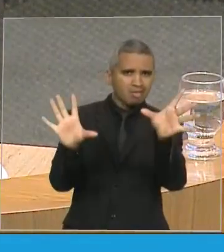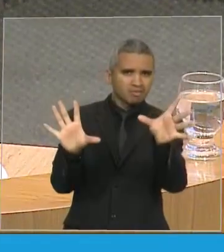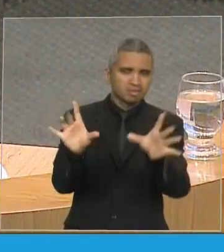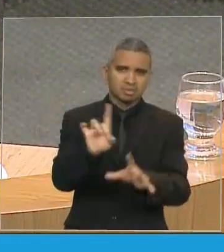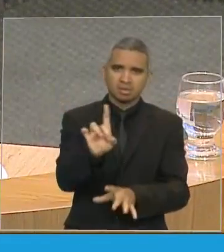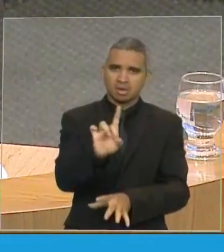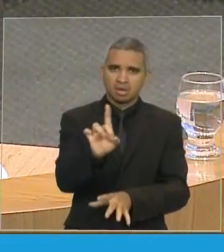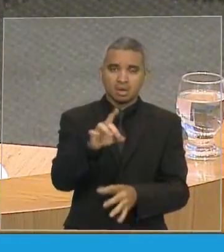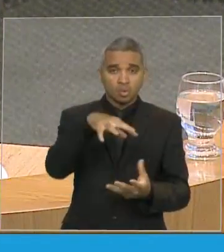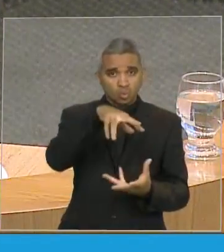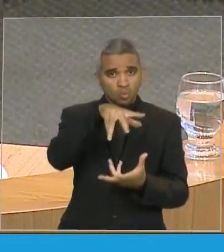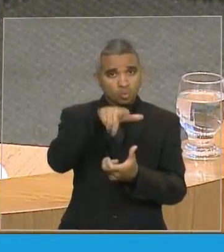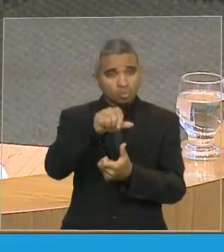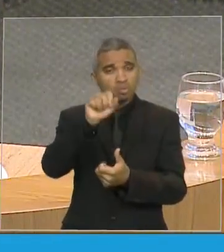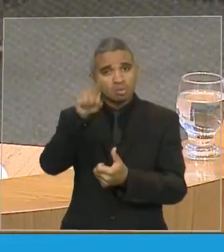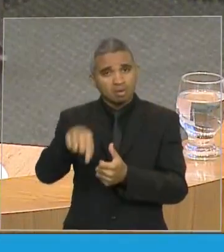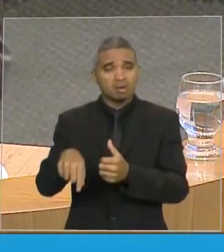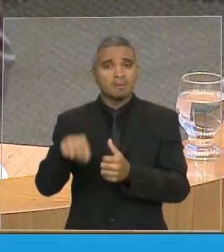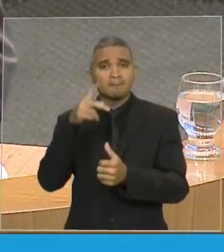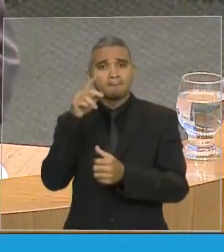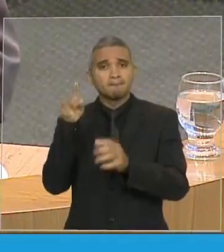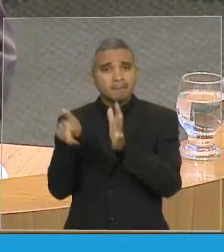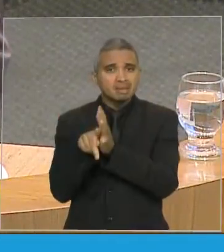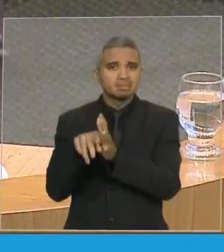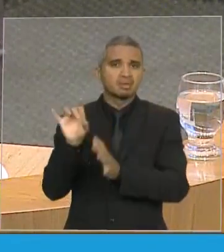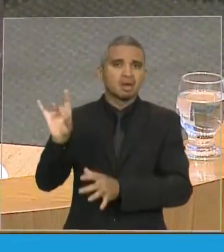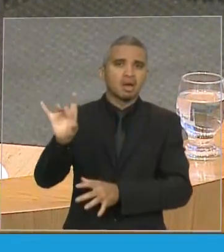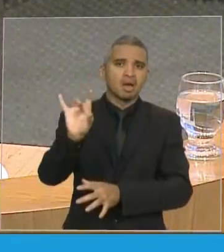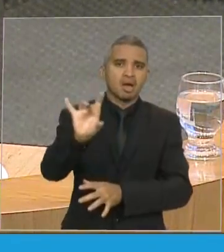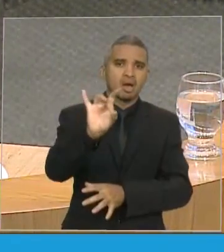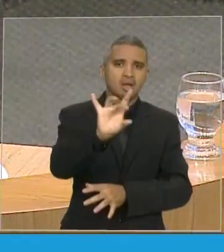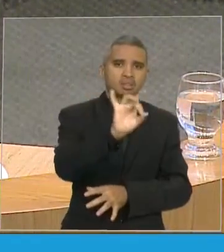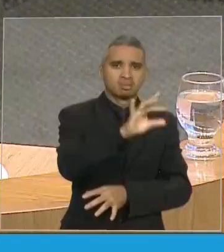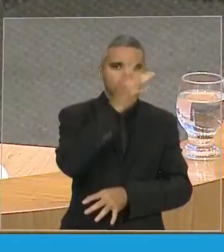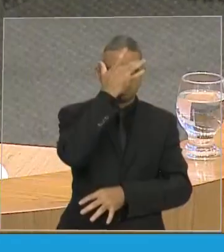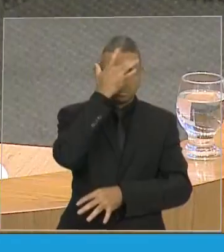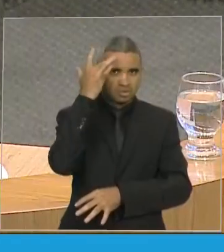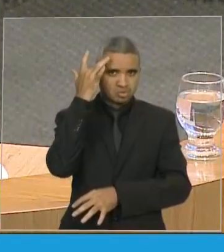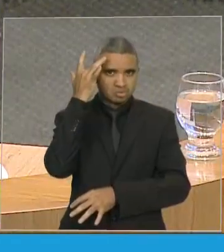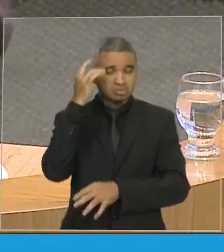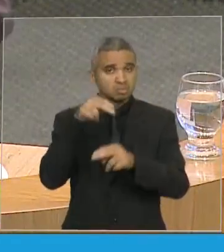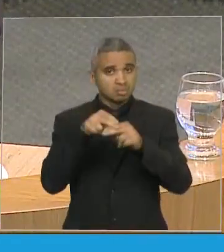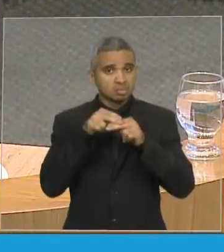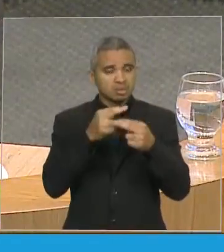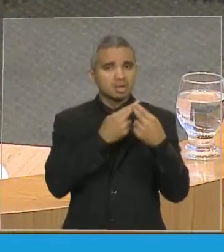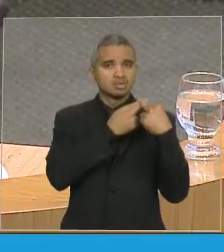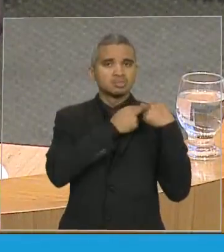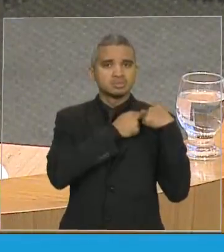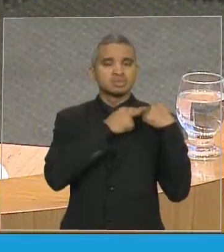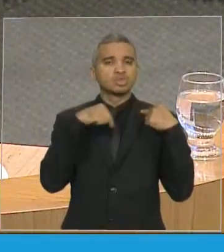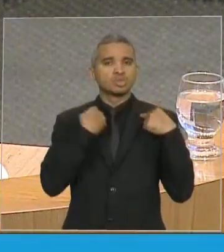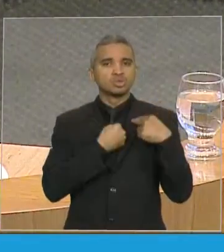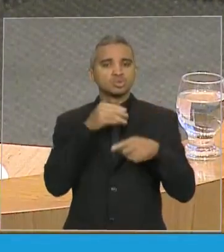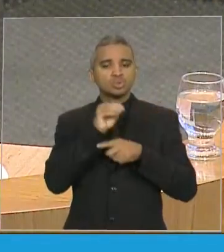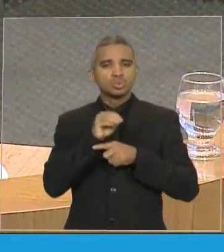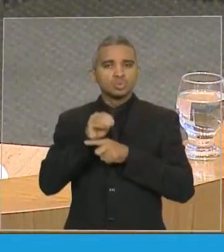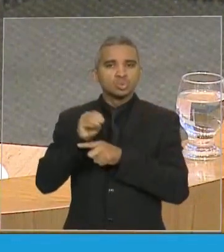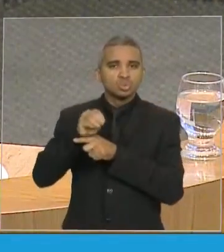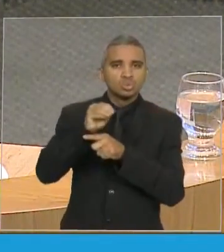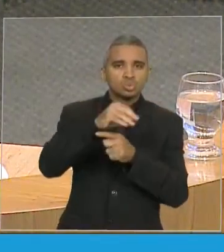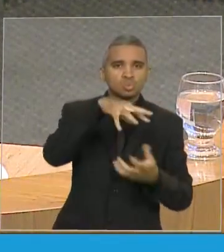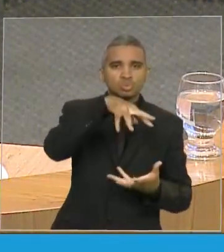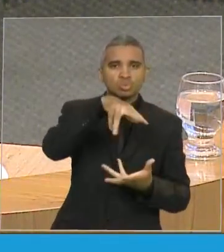comum de todos nós. E cabe a todos nós cuidar dessa casa comum e semear as semeaduras da